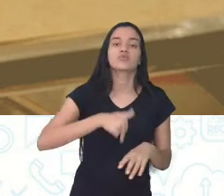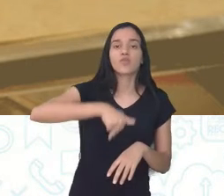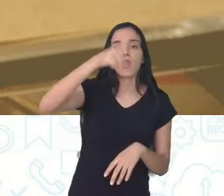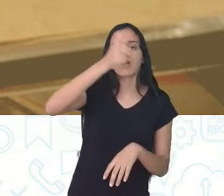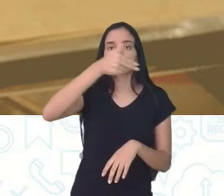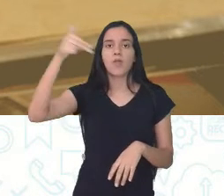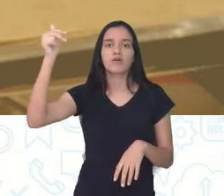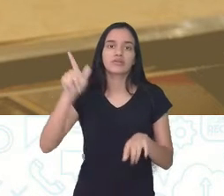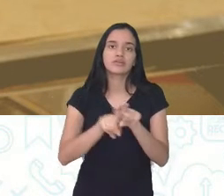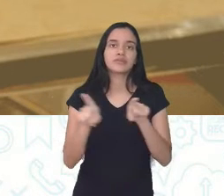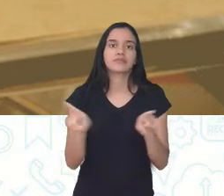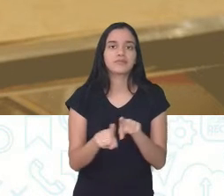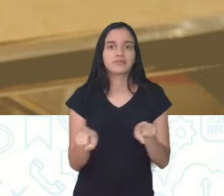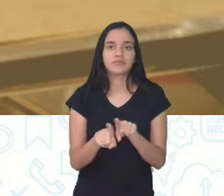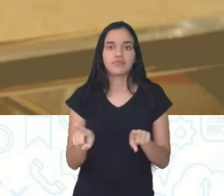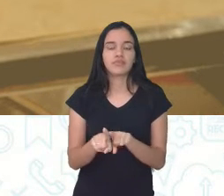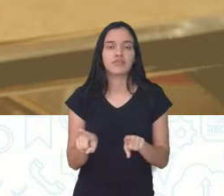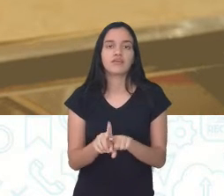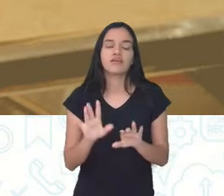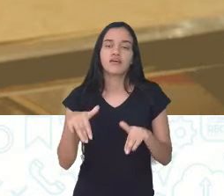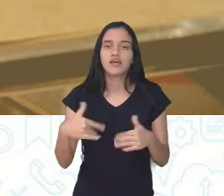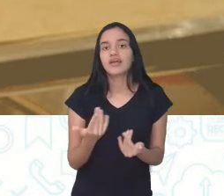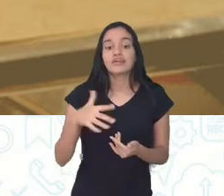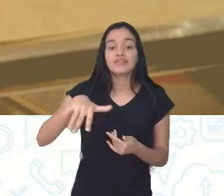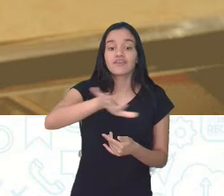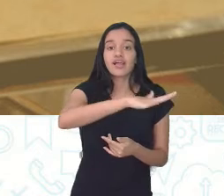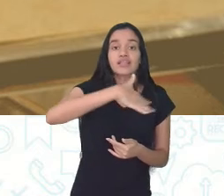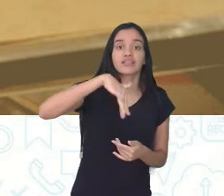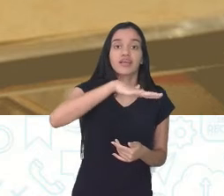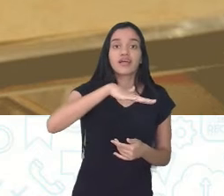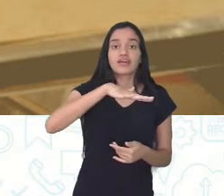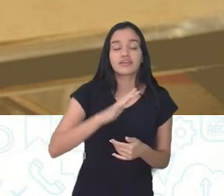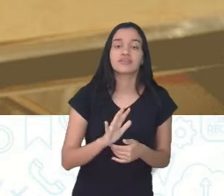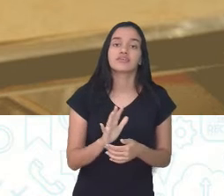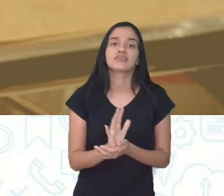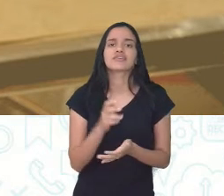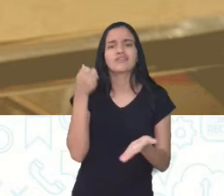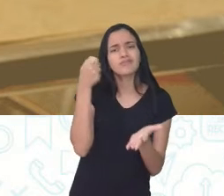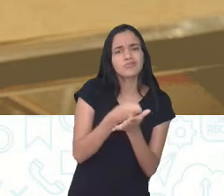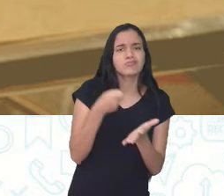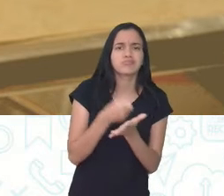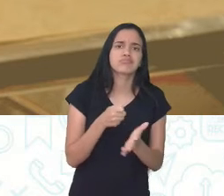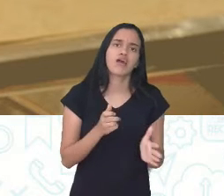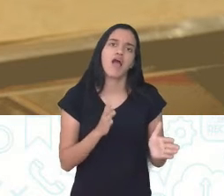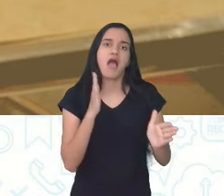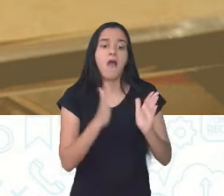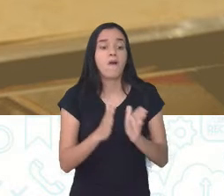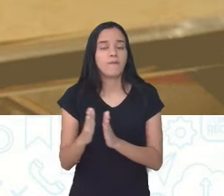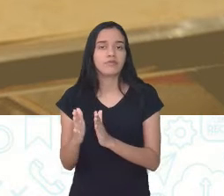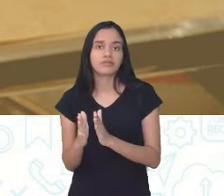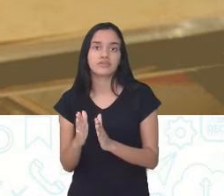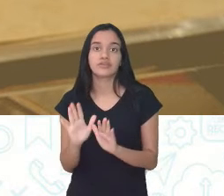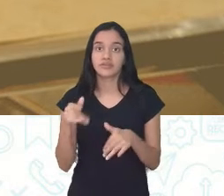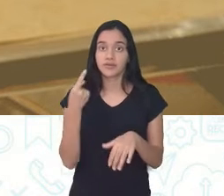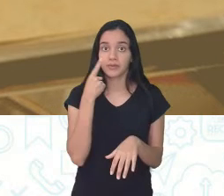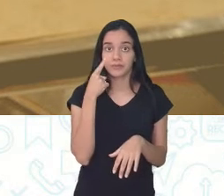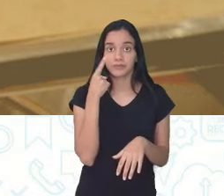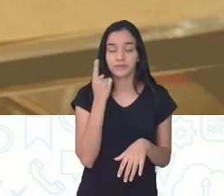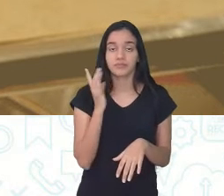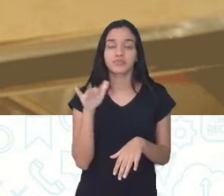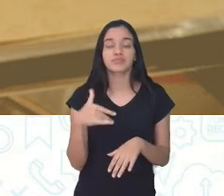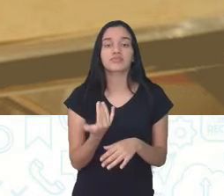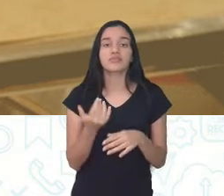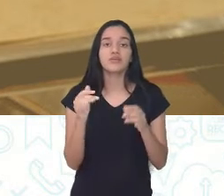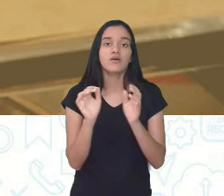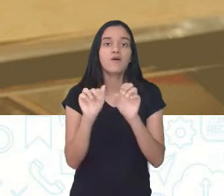né, que estavam das províncias do norte e do nordeste, que estavam resistindo a esse processo todo. Então, veja, a